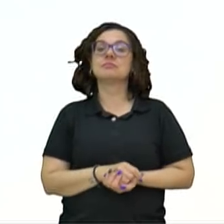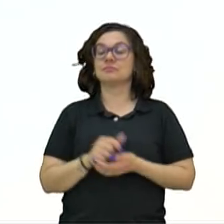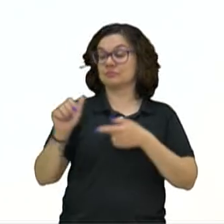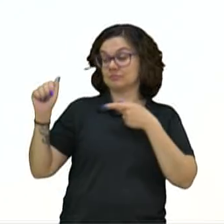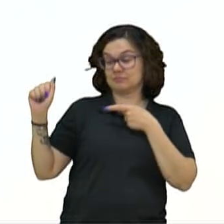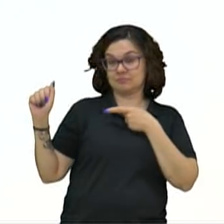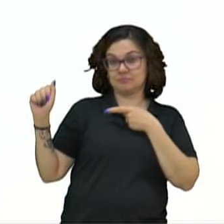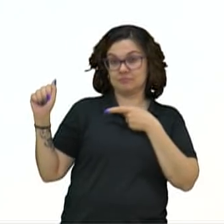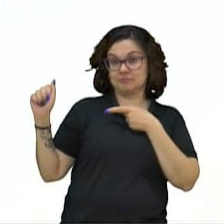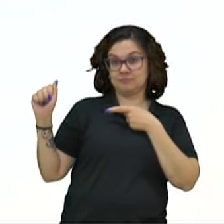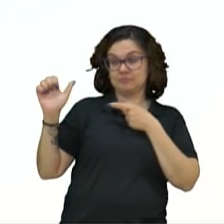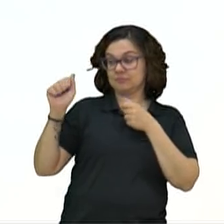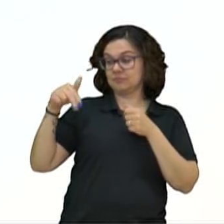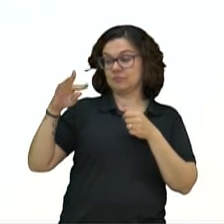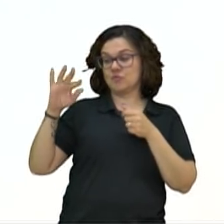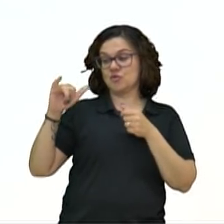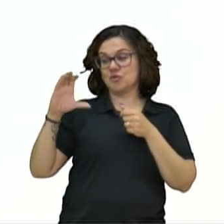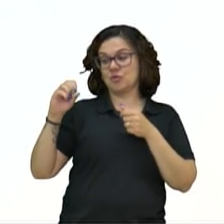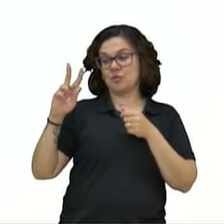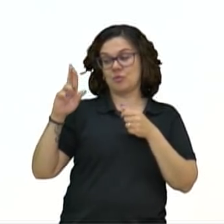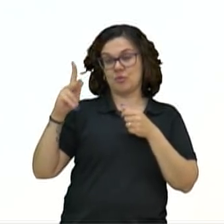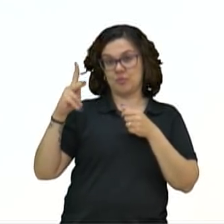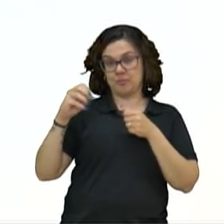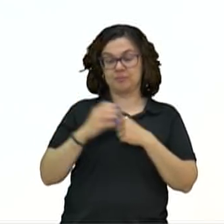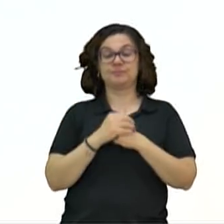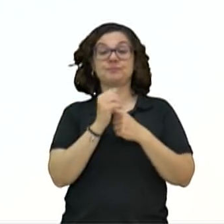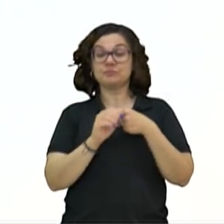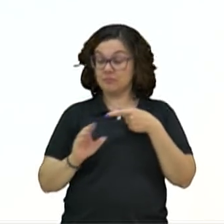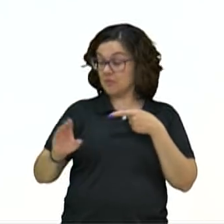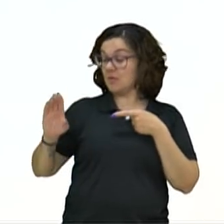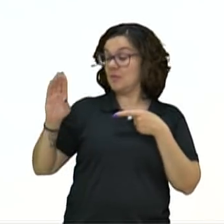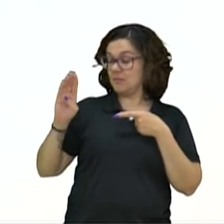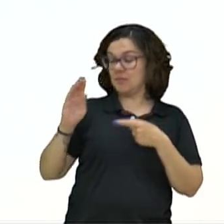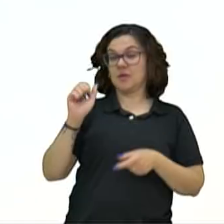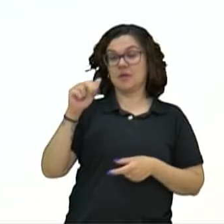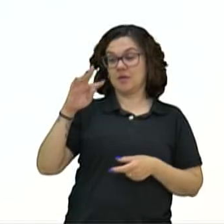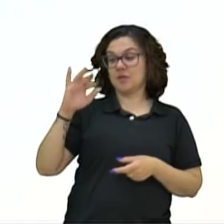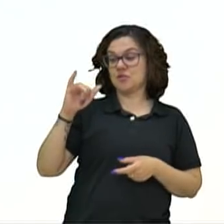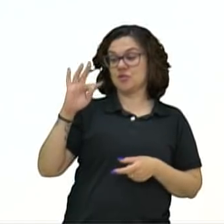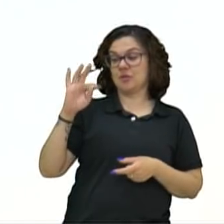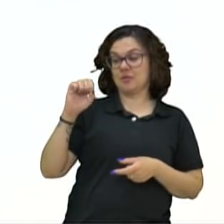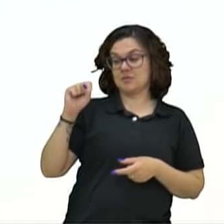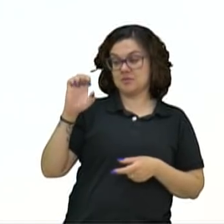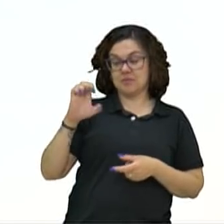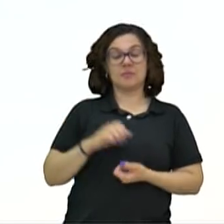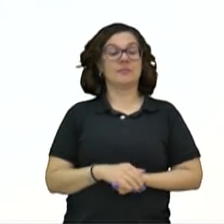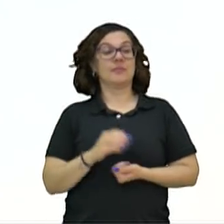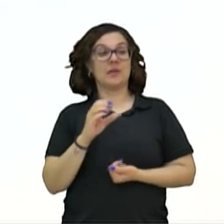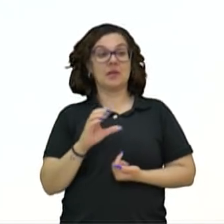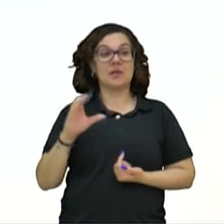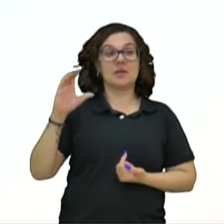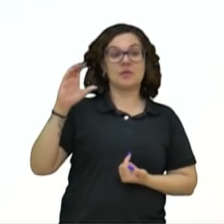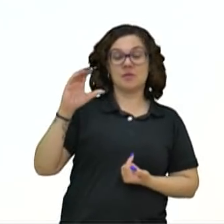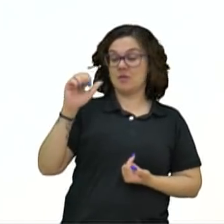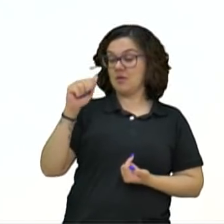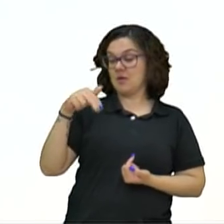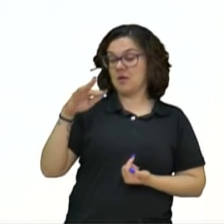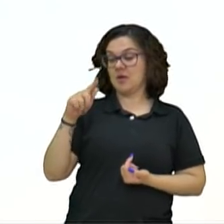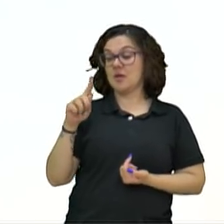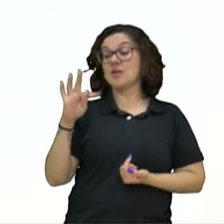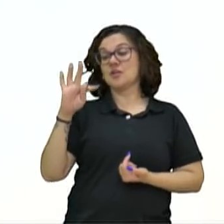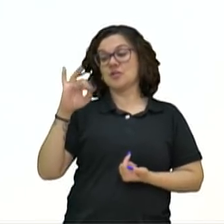de letra A, anticorpos, letra B, antítese, letra C,